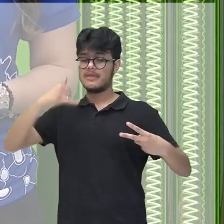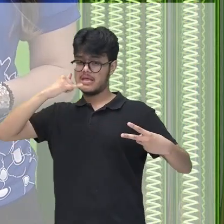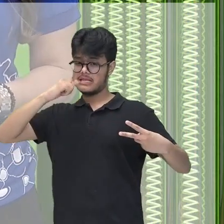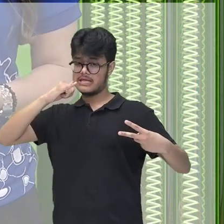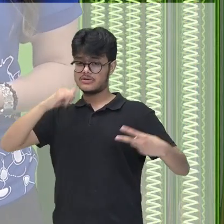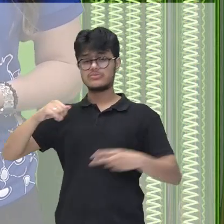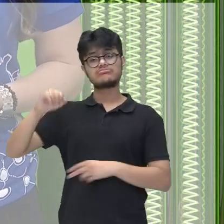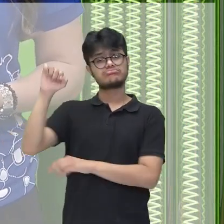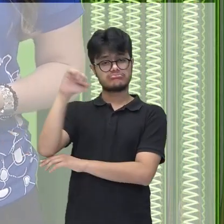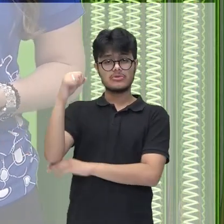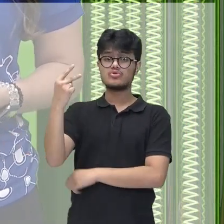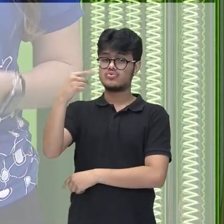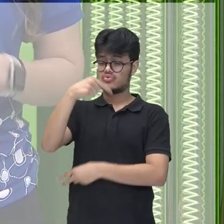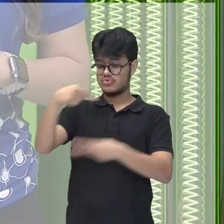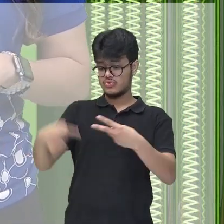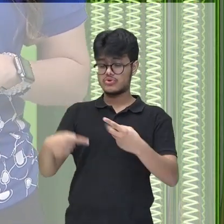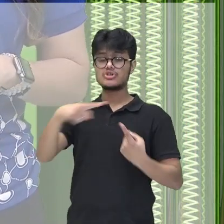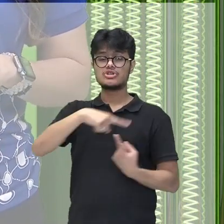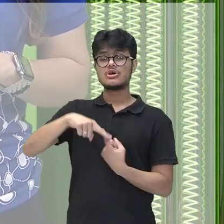fóssil quanto